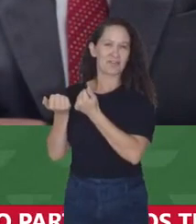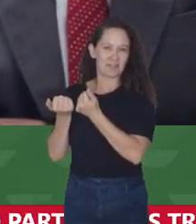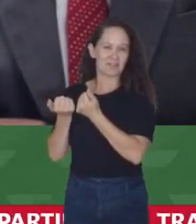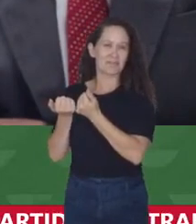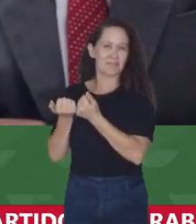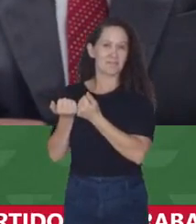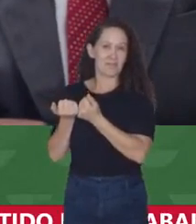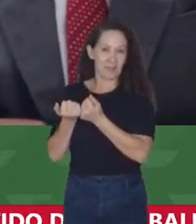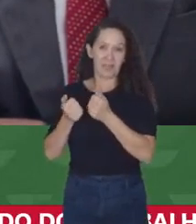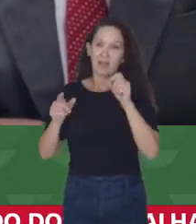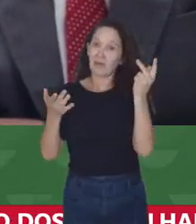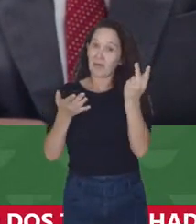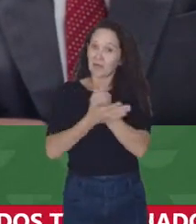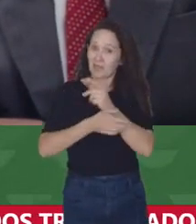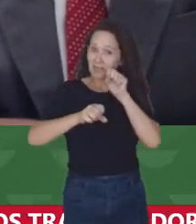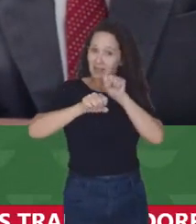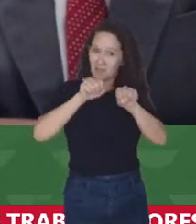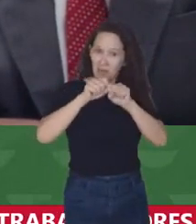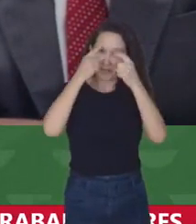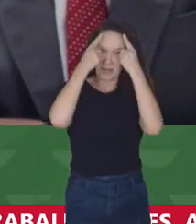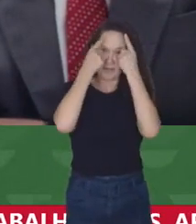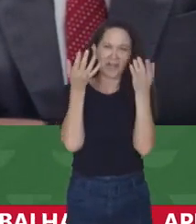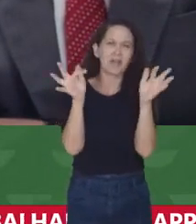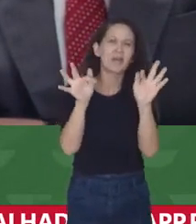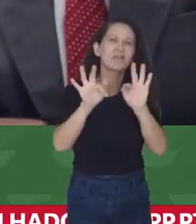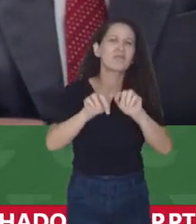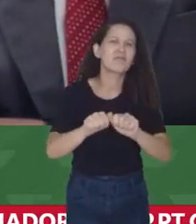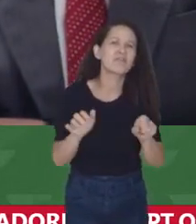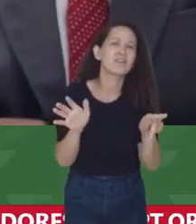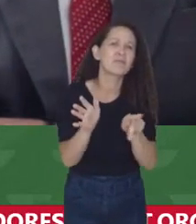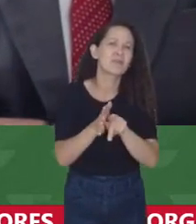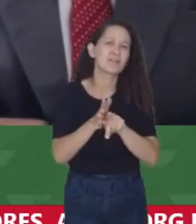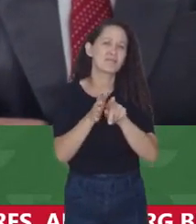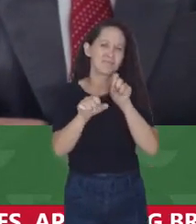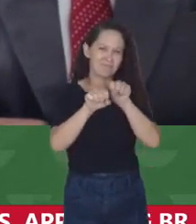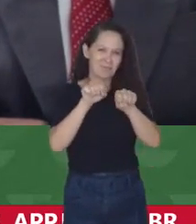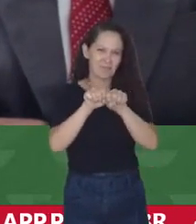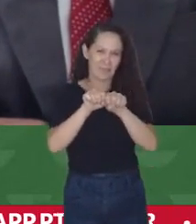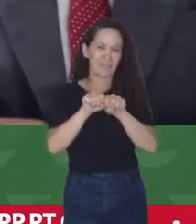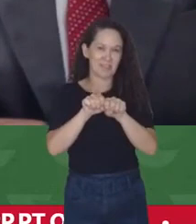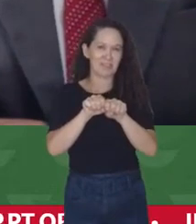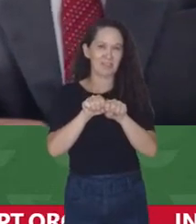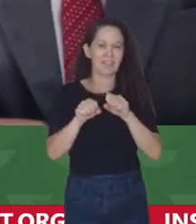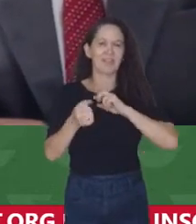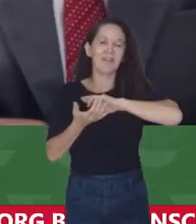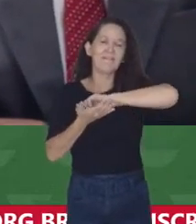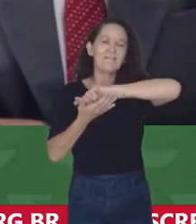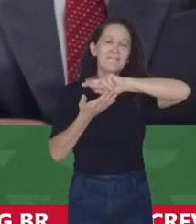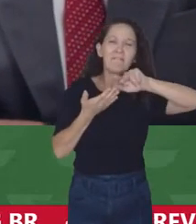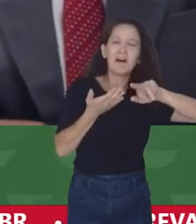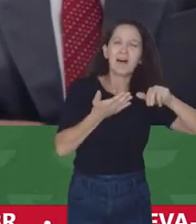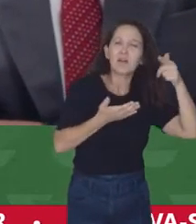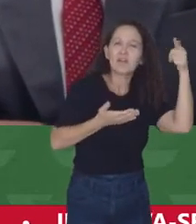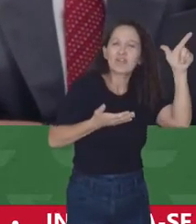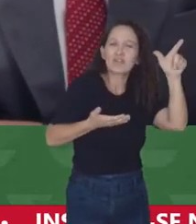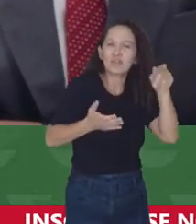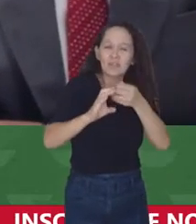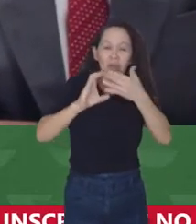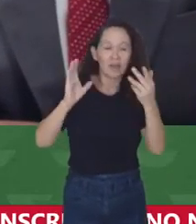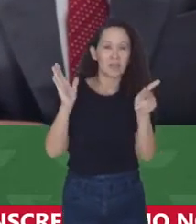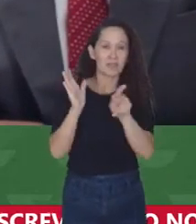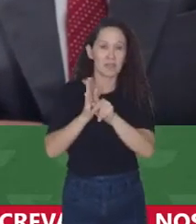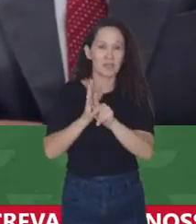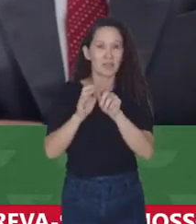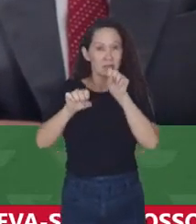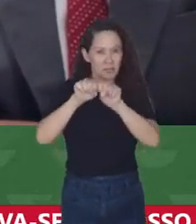a violência é a ponta final da violência. Existe homicídio. Tem várias outras violências que a ampla maioria do